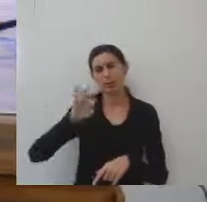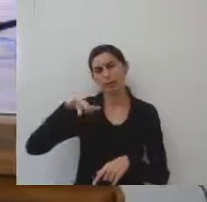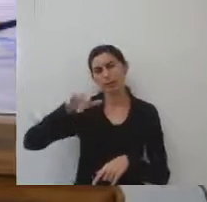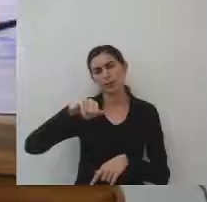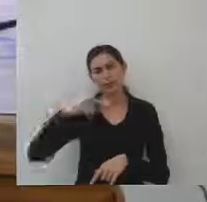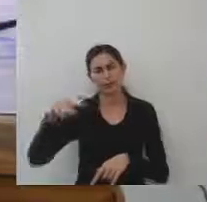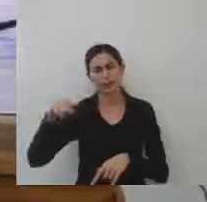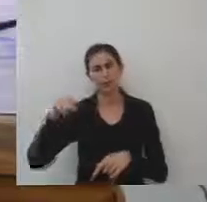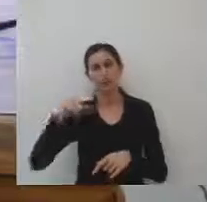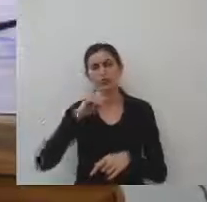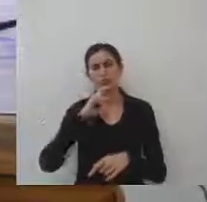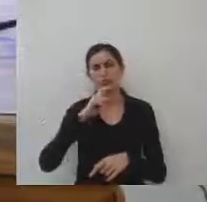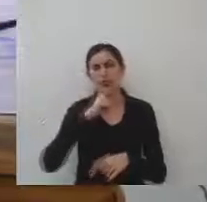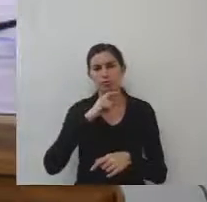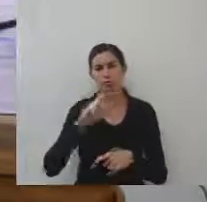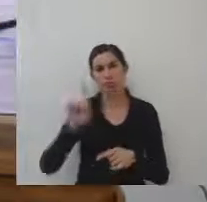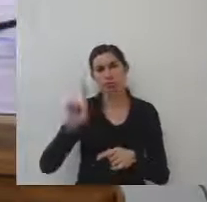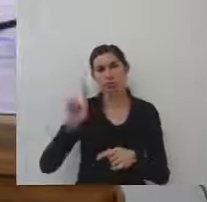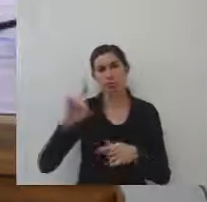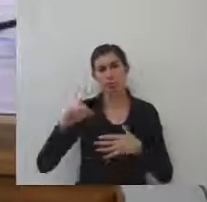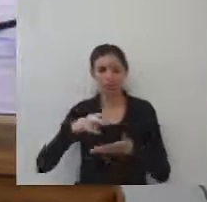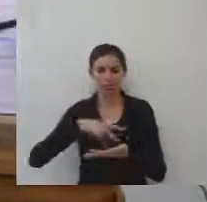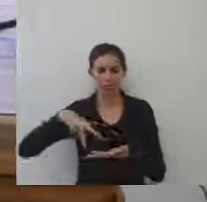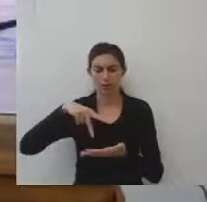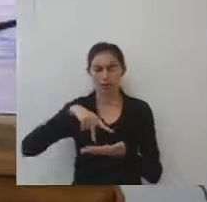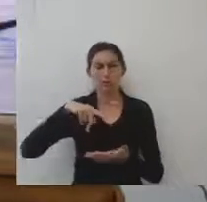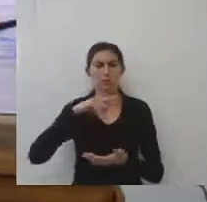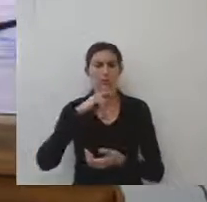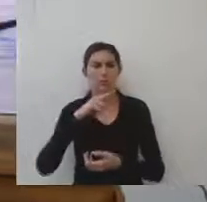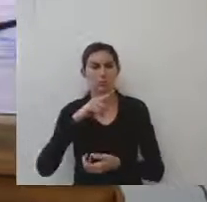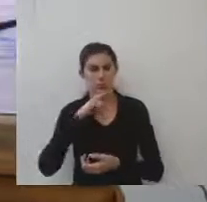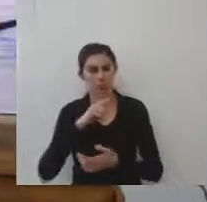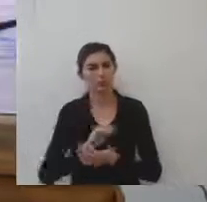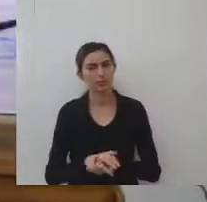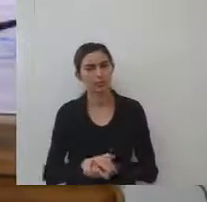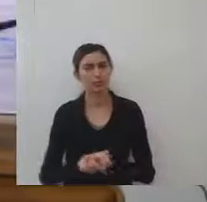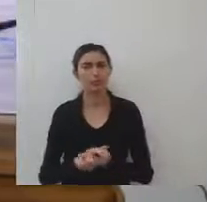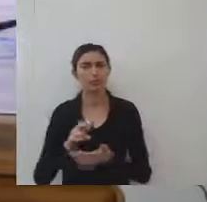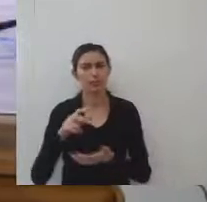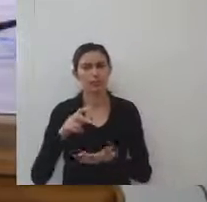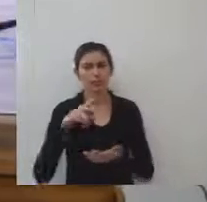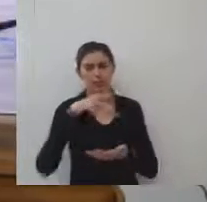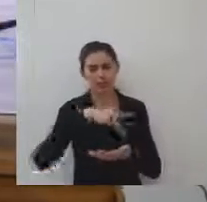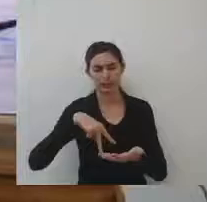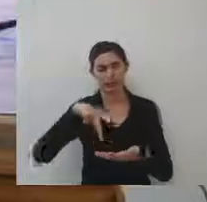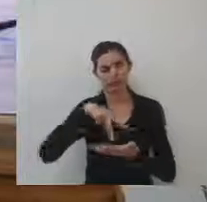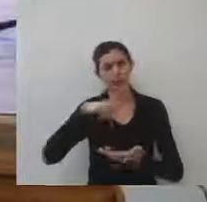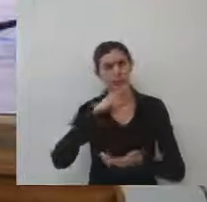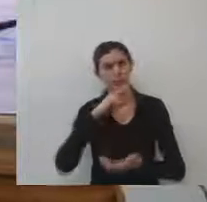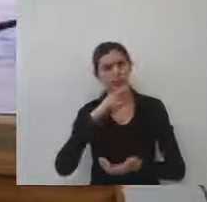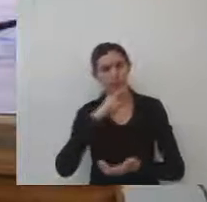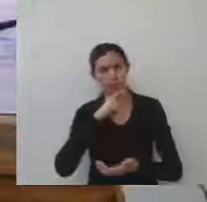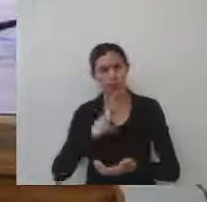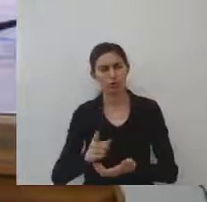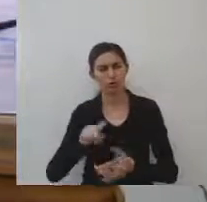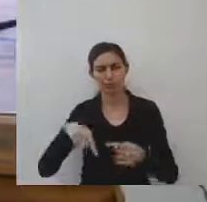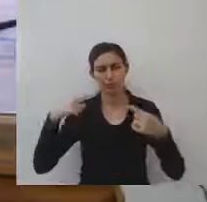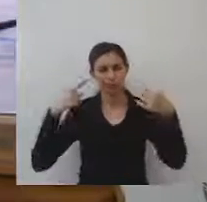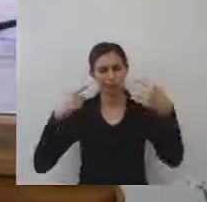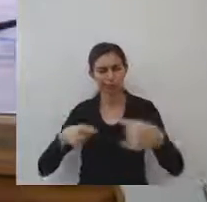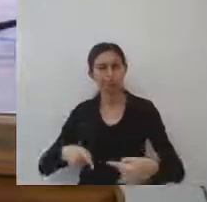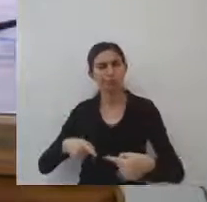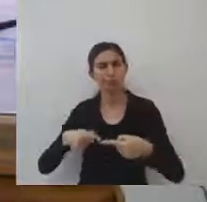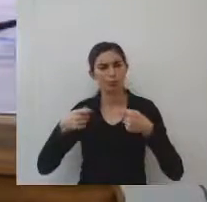no gelo, ou também chamado dança no gelo, né? A dança no gelo também, gente, ela é uma competição que está